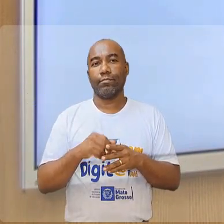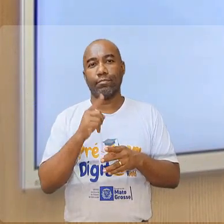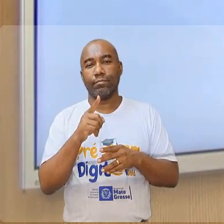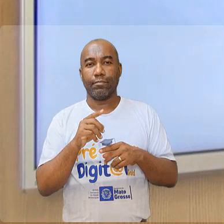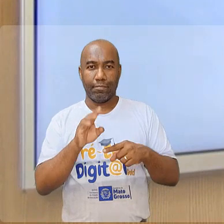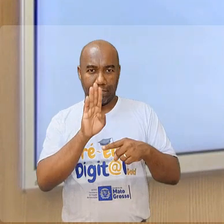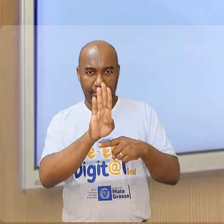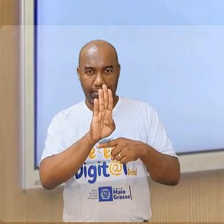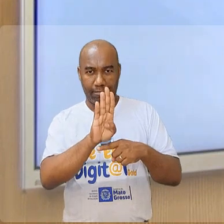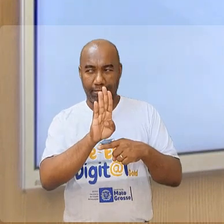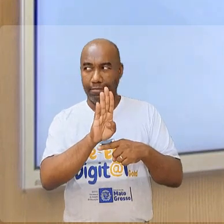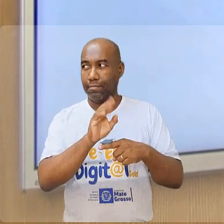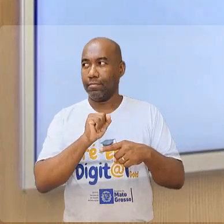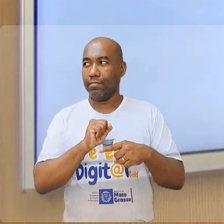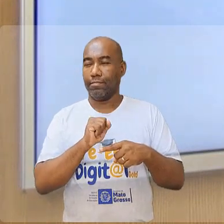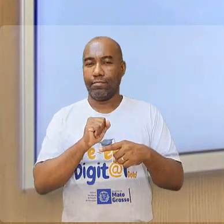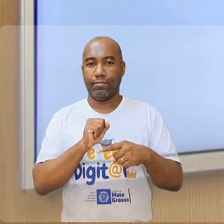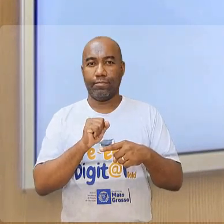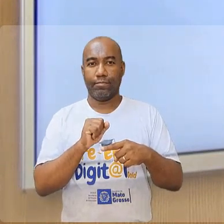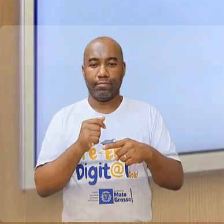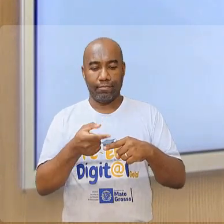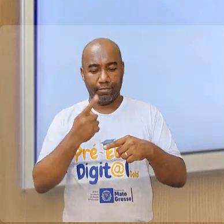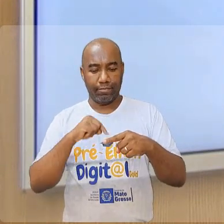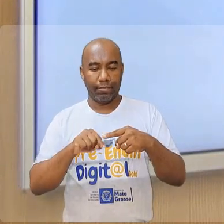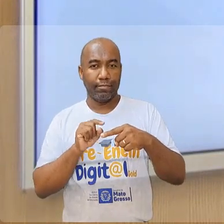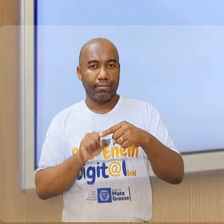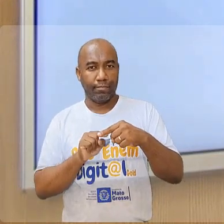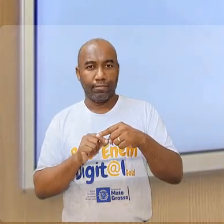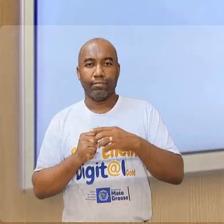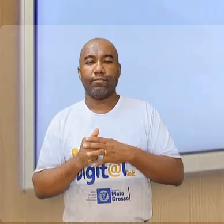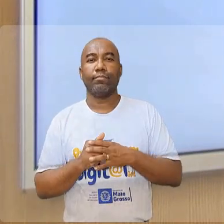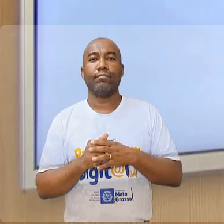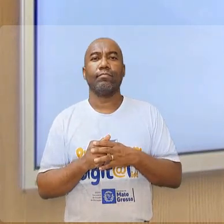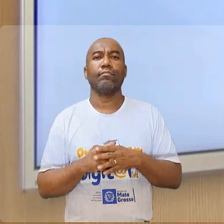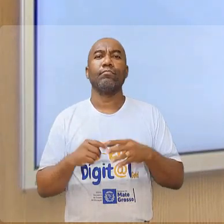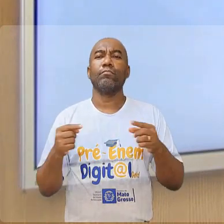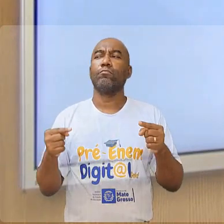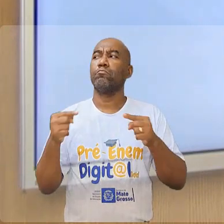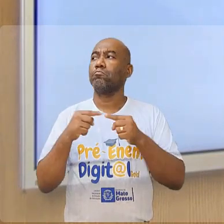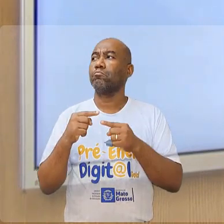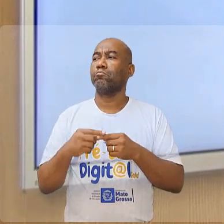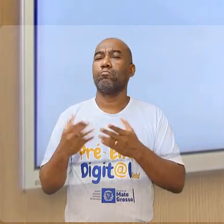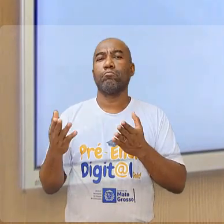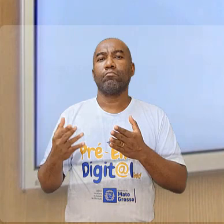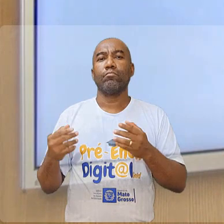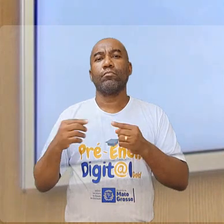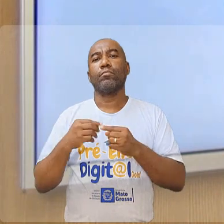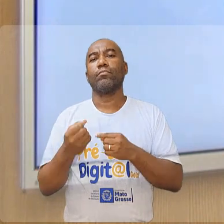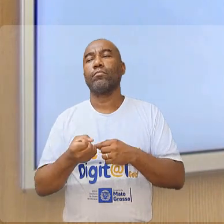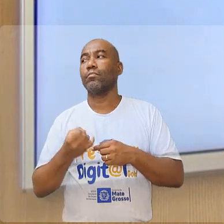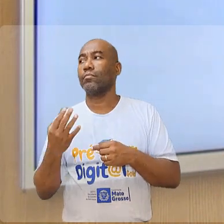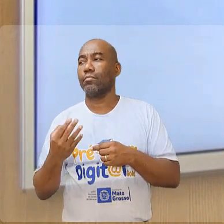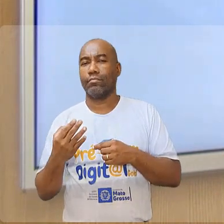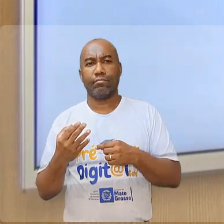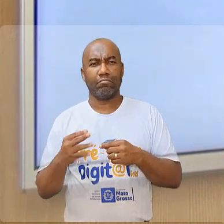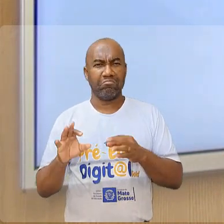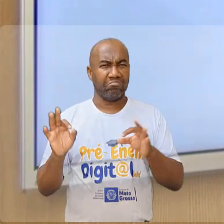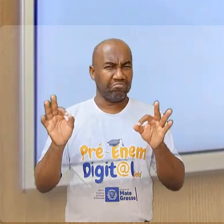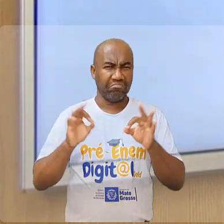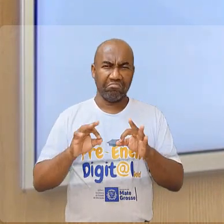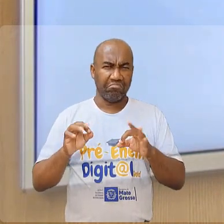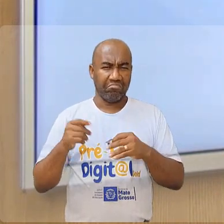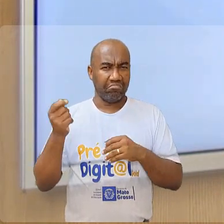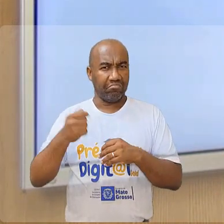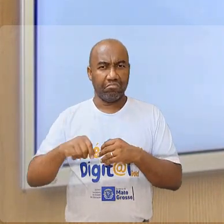pegar aquele valor de bebê lá do treino Grande Ó vou por aqui repara Qual que é a posição que ele tá ali na posição nem